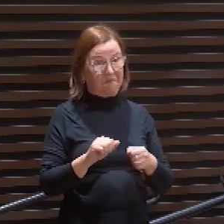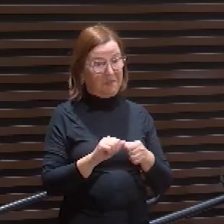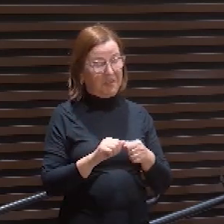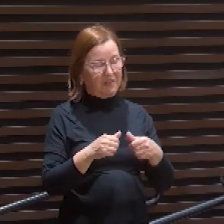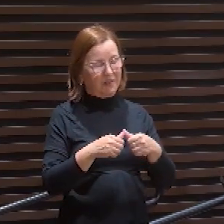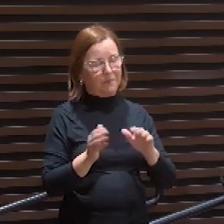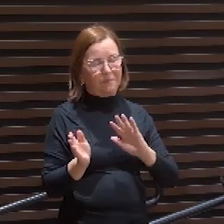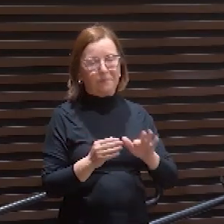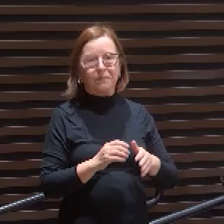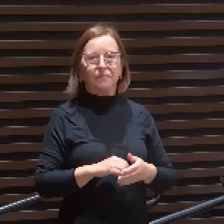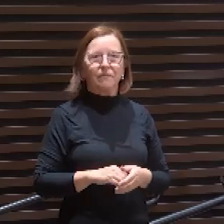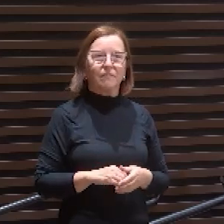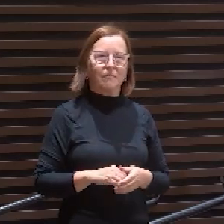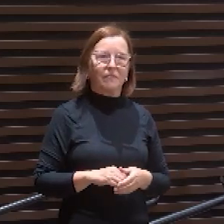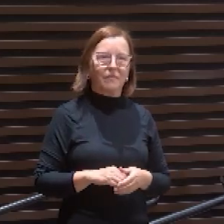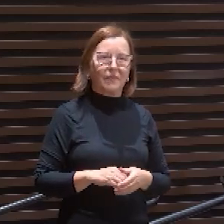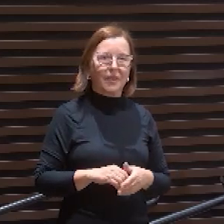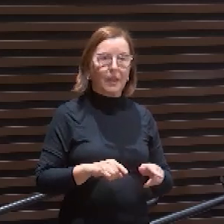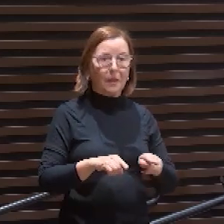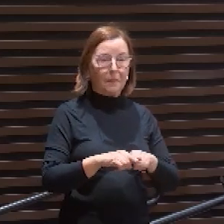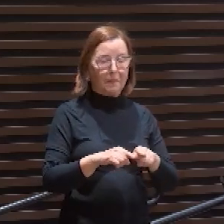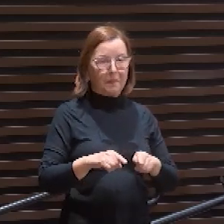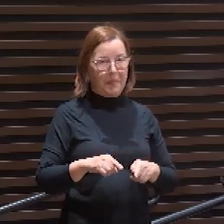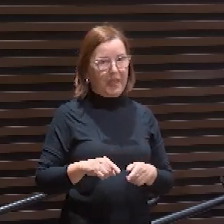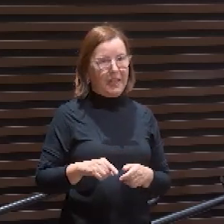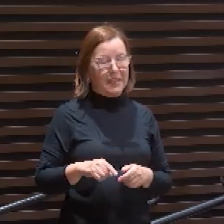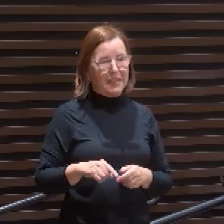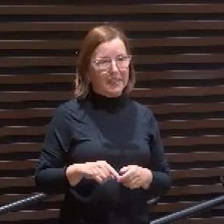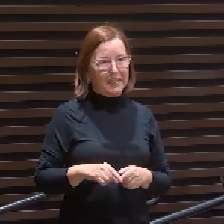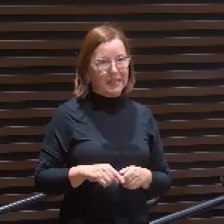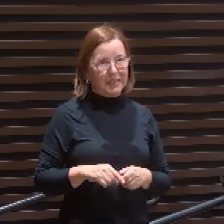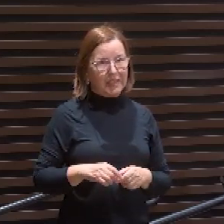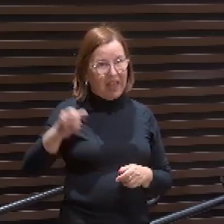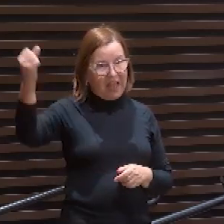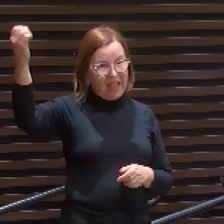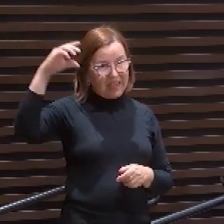produzindo nele uma excelência.